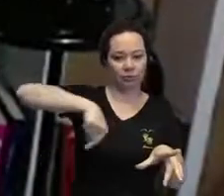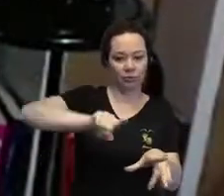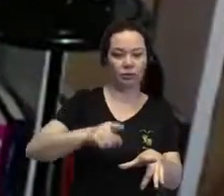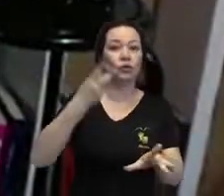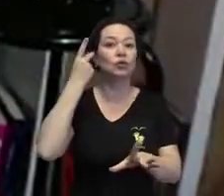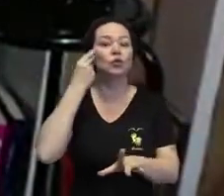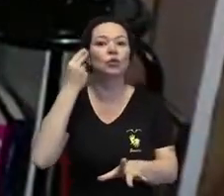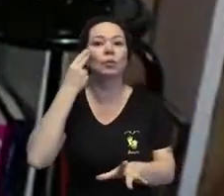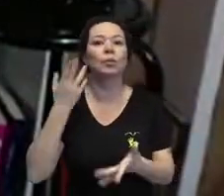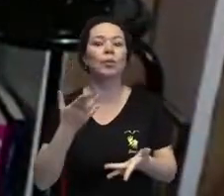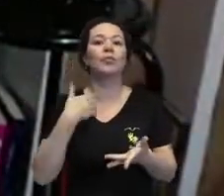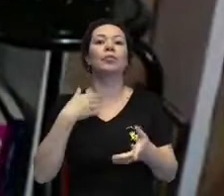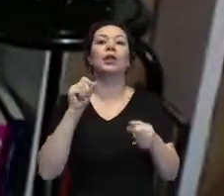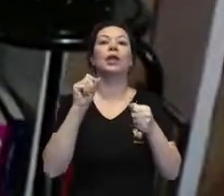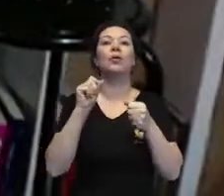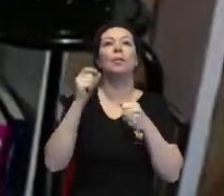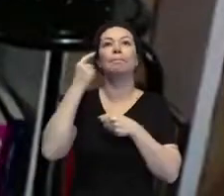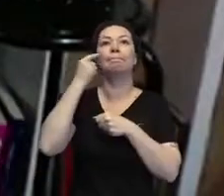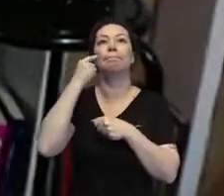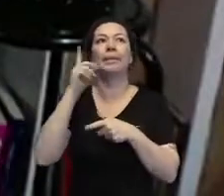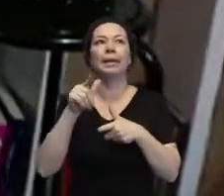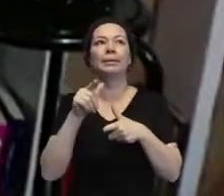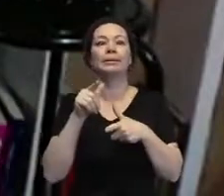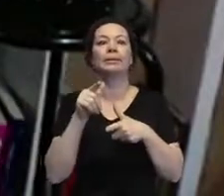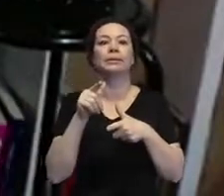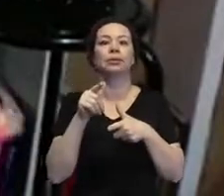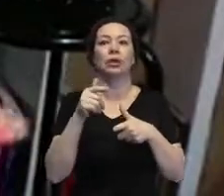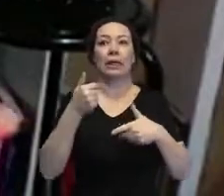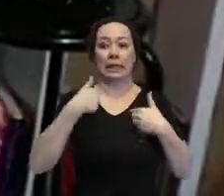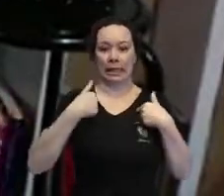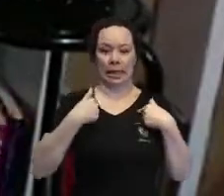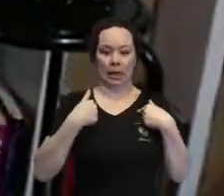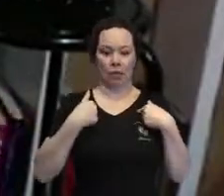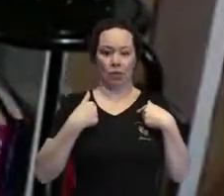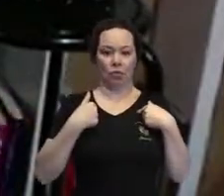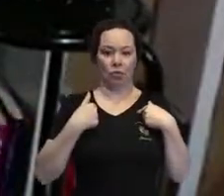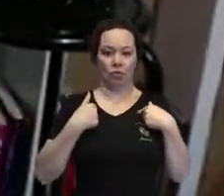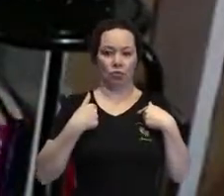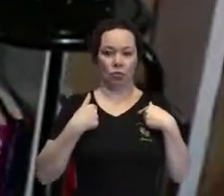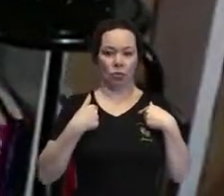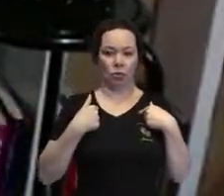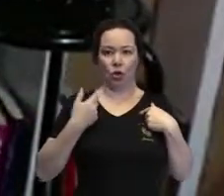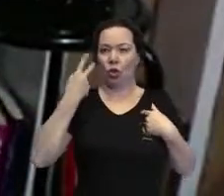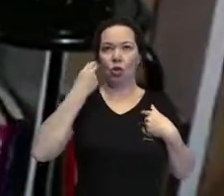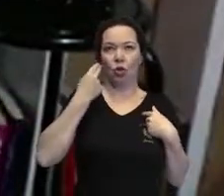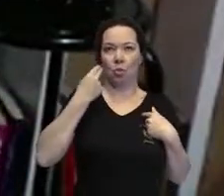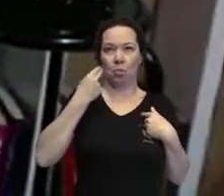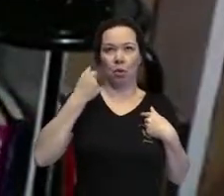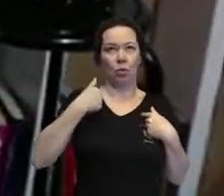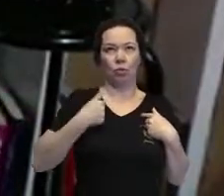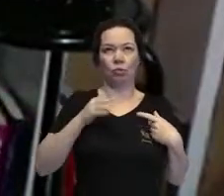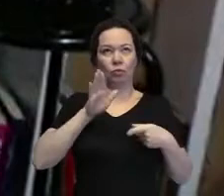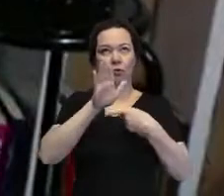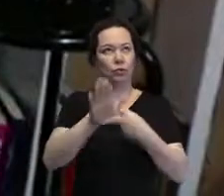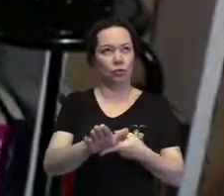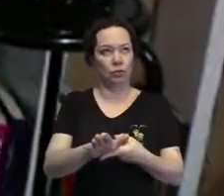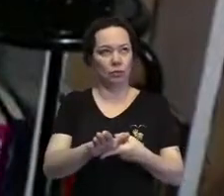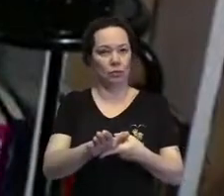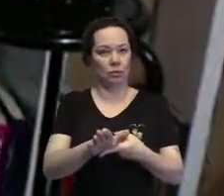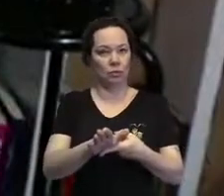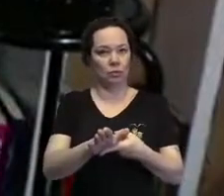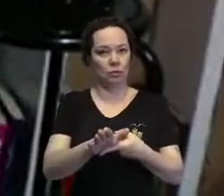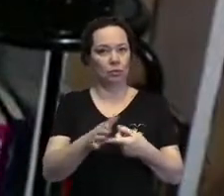eu estou pressupondo que o meu estado comum é o de não ajudar o outro.